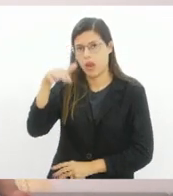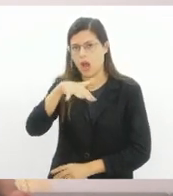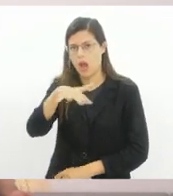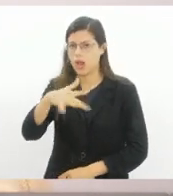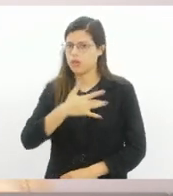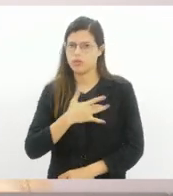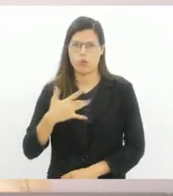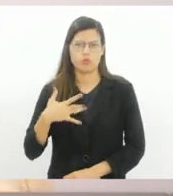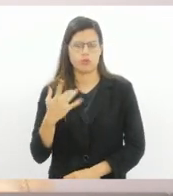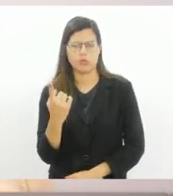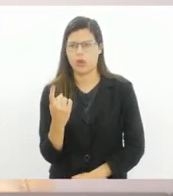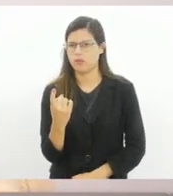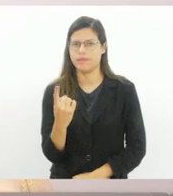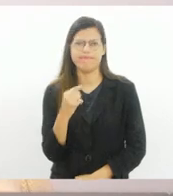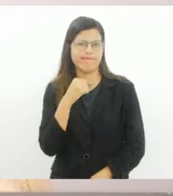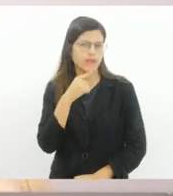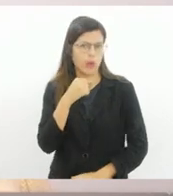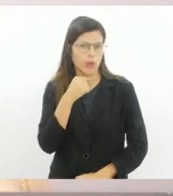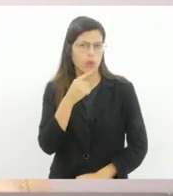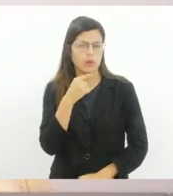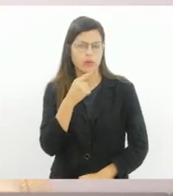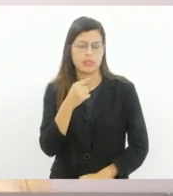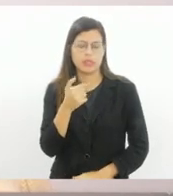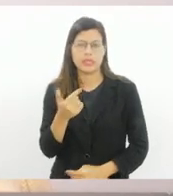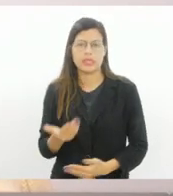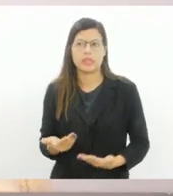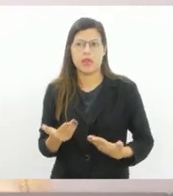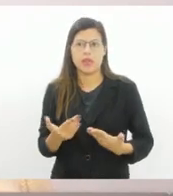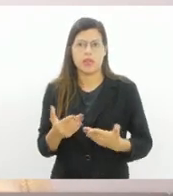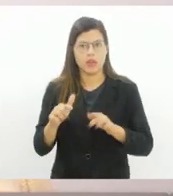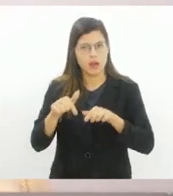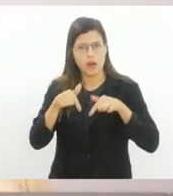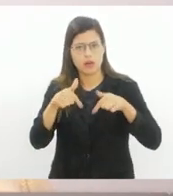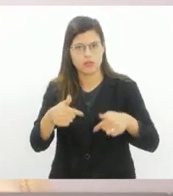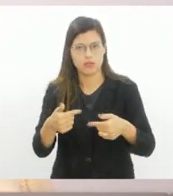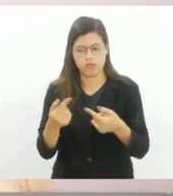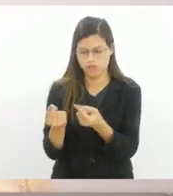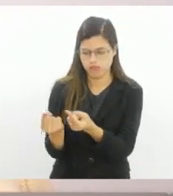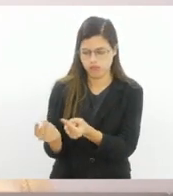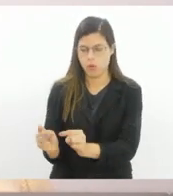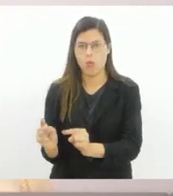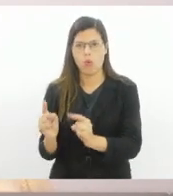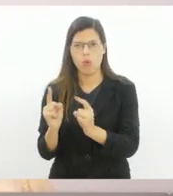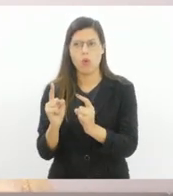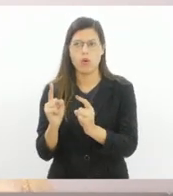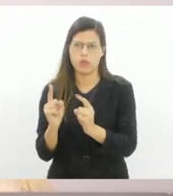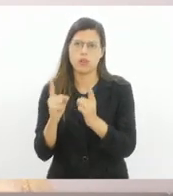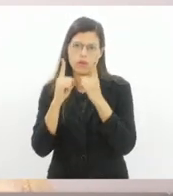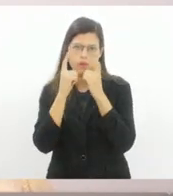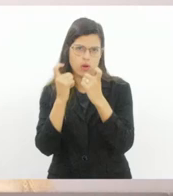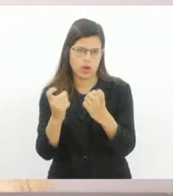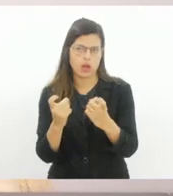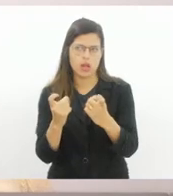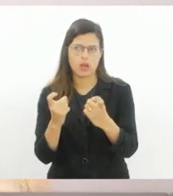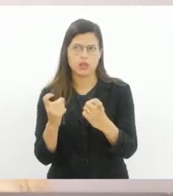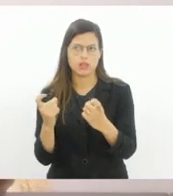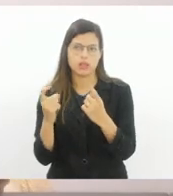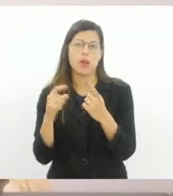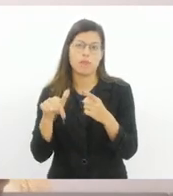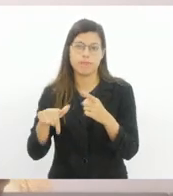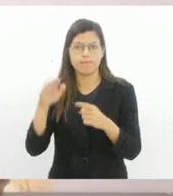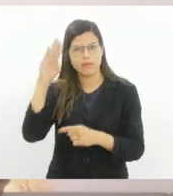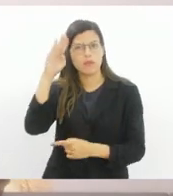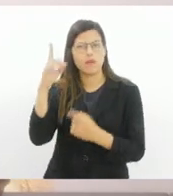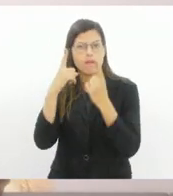si só, ele não dá conta de responder sozinho ao enfrentamento do fenômeno da violência, sobretudo da violência